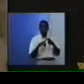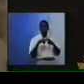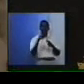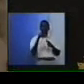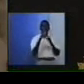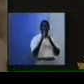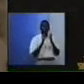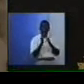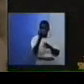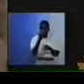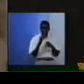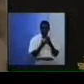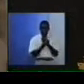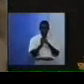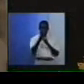você.